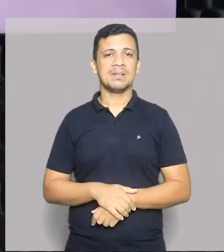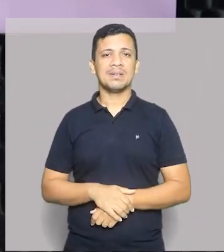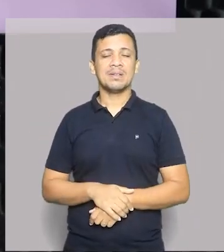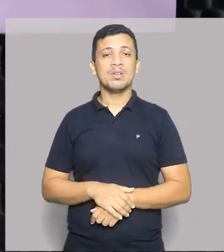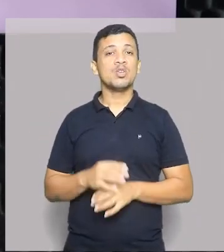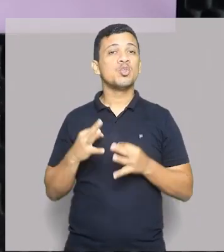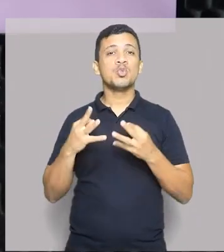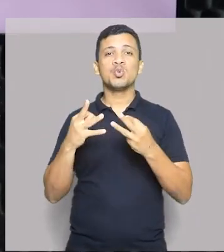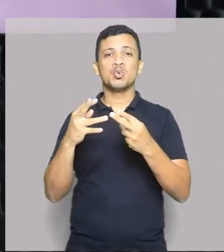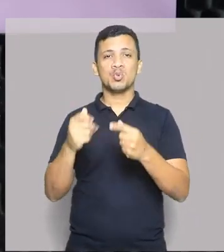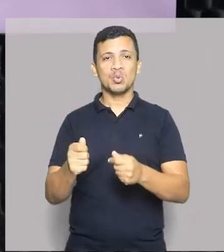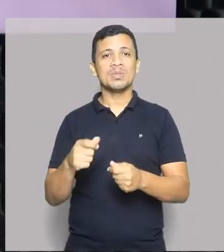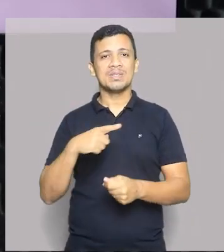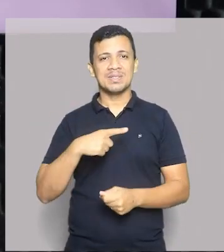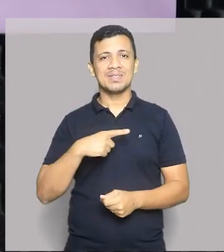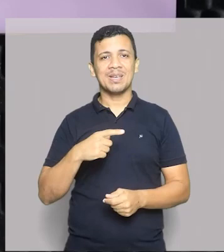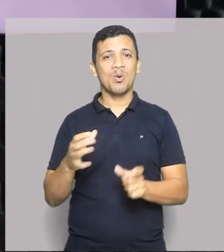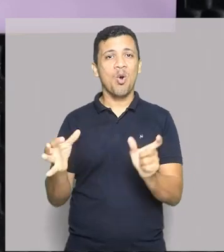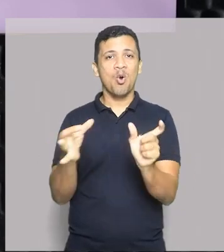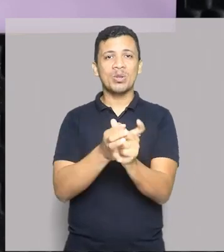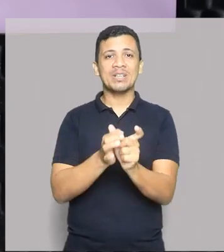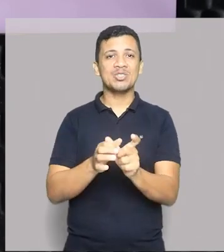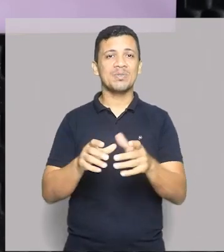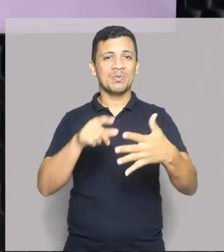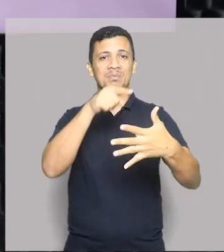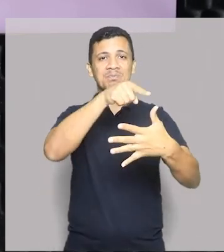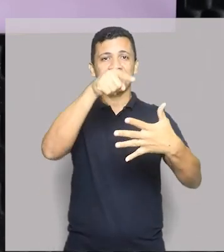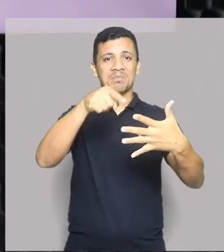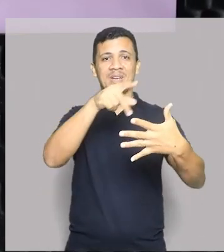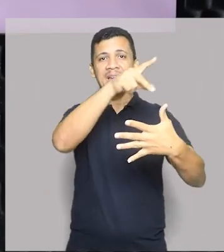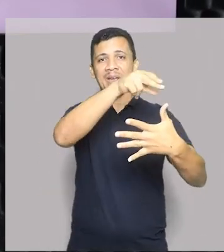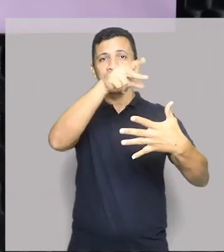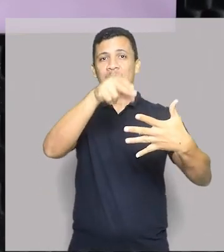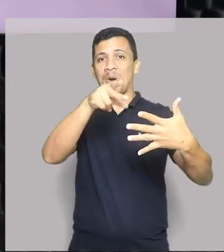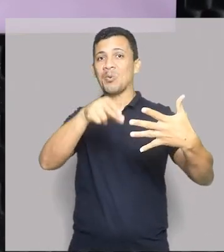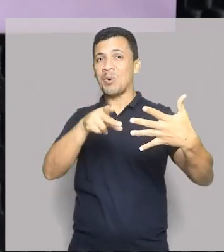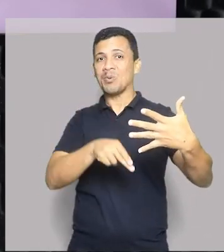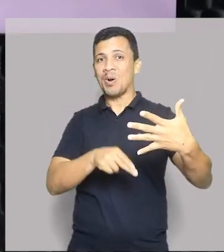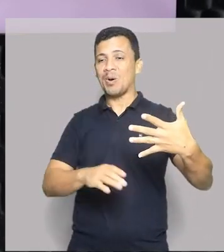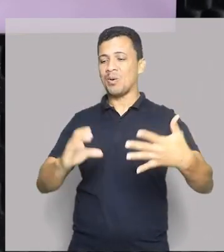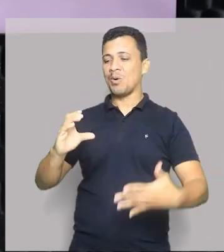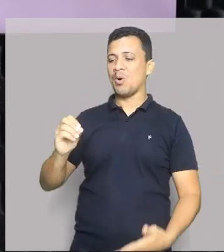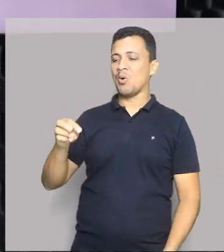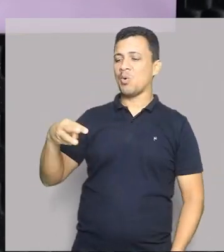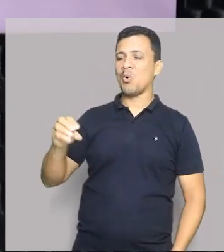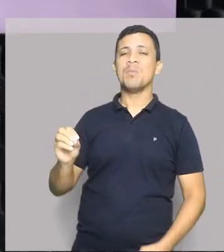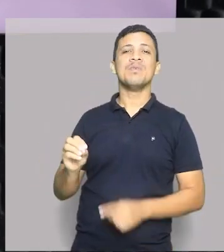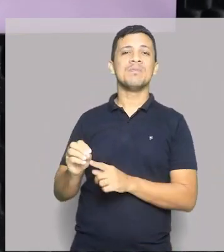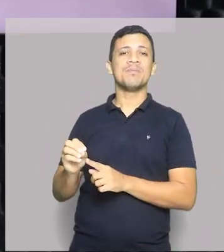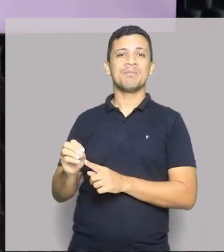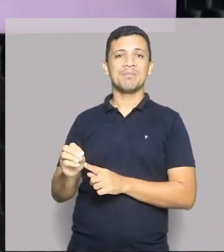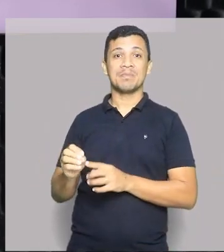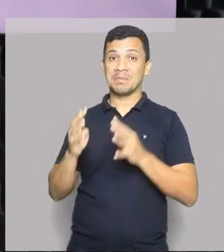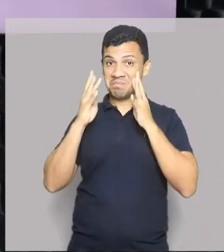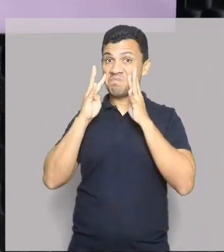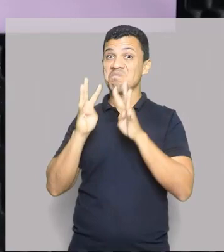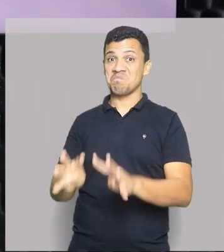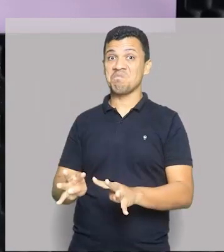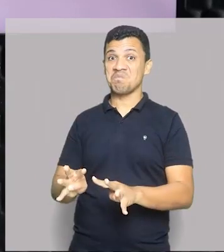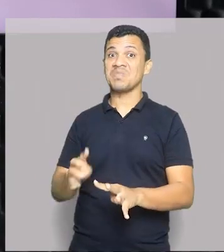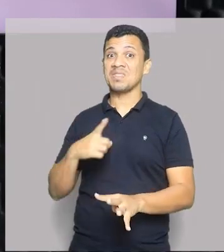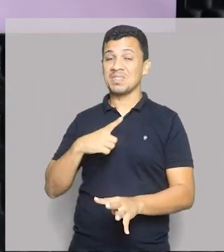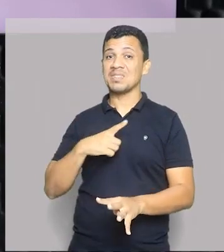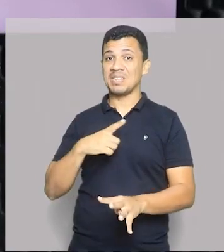todas as orações têm o mesmo conectivo. Agora sim você vai ficar atento. pois só uma tem ideia de adversidade, tá